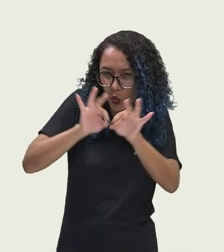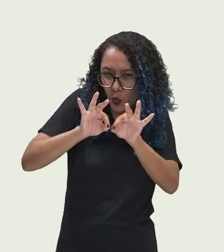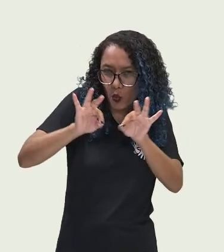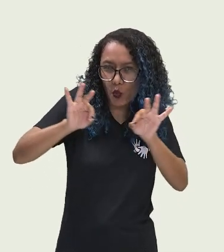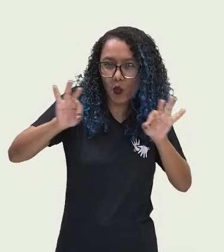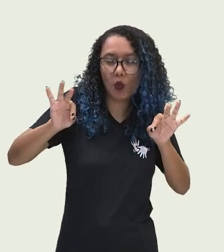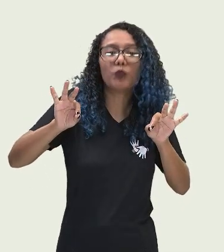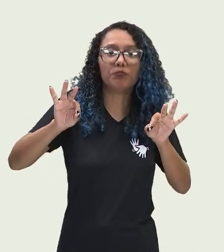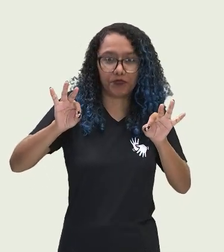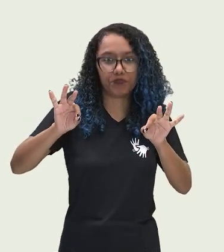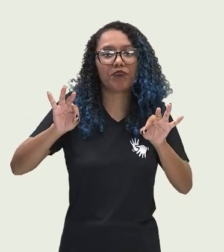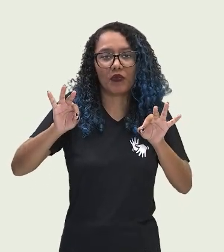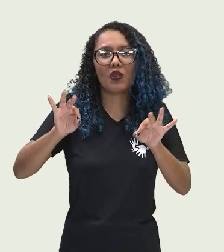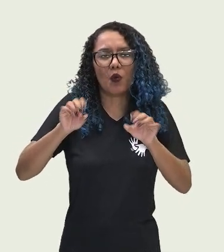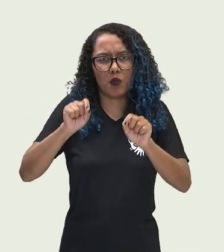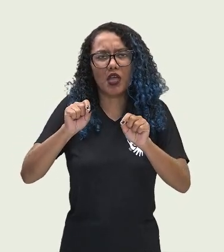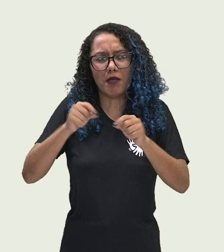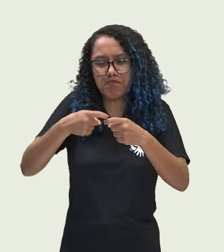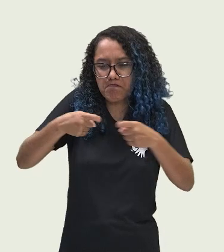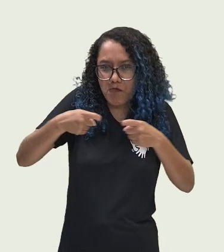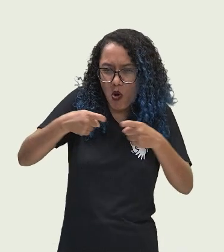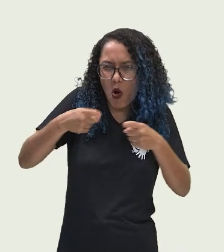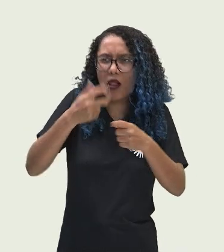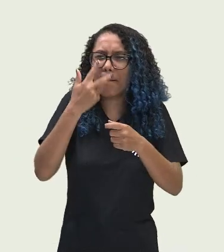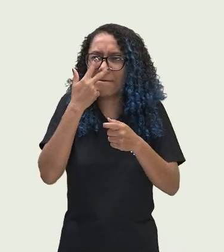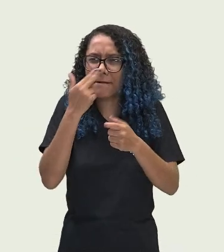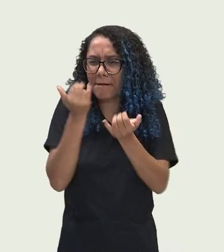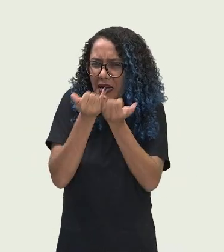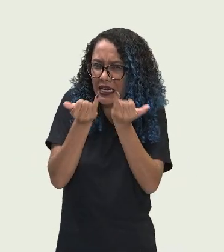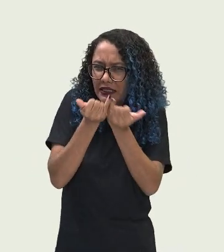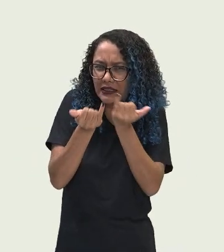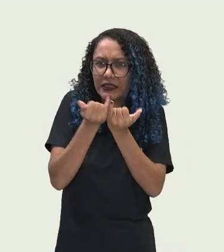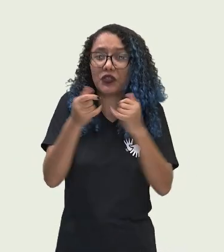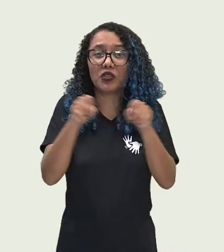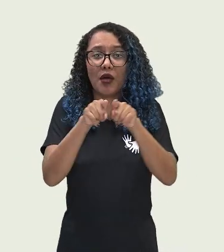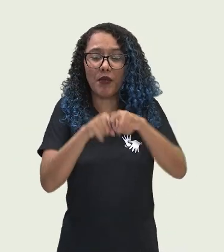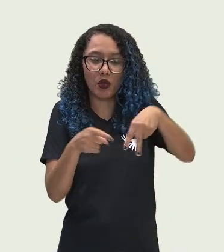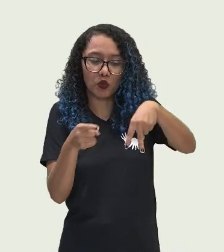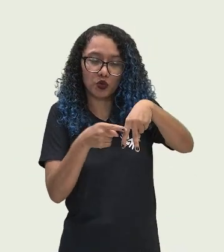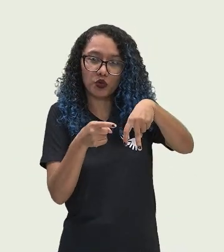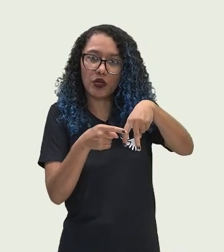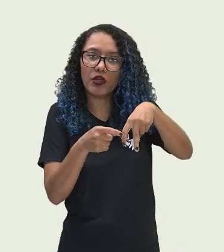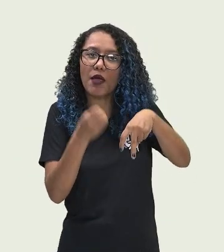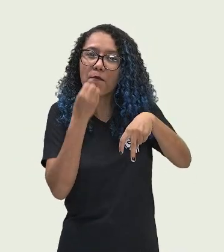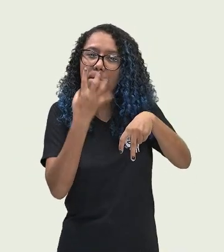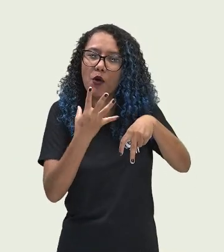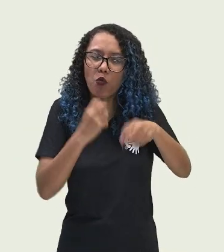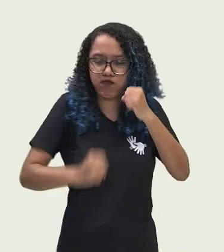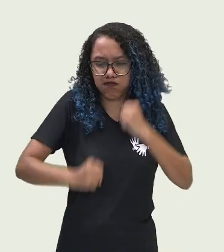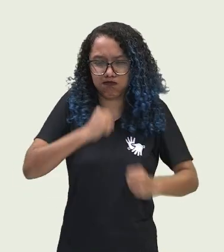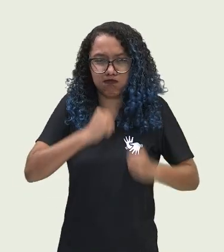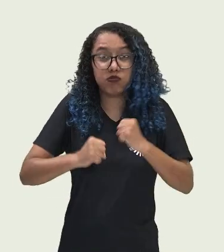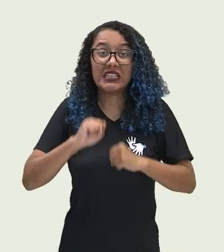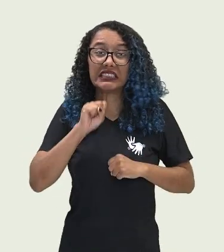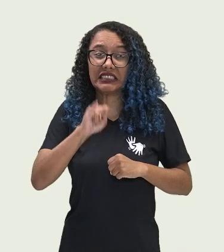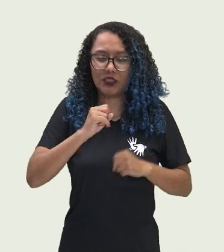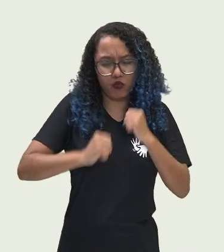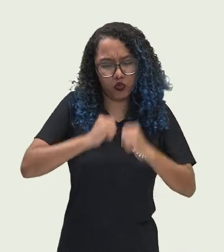molas e amortecedores joelhos adaptados para suportar o impacto das passadas em alta